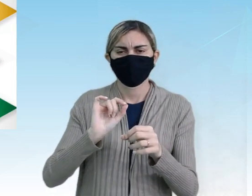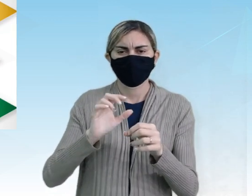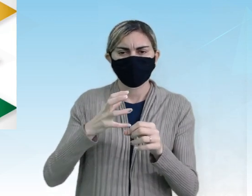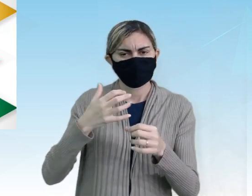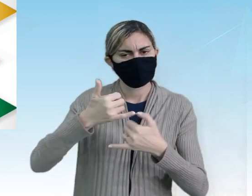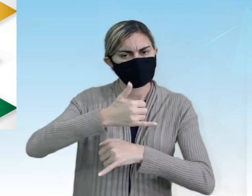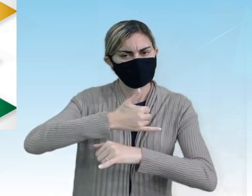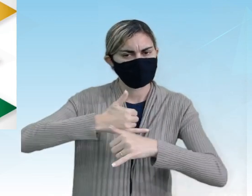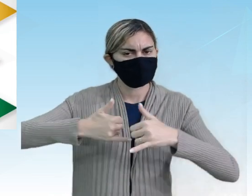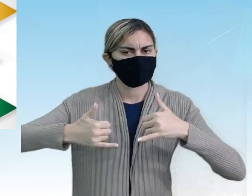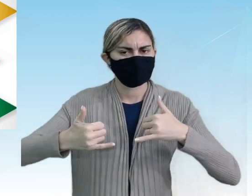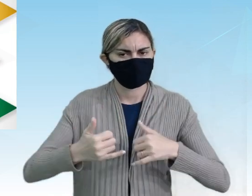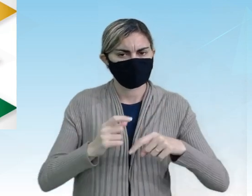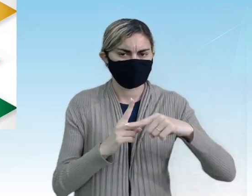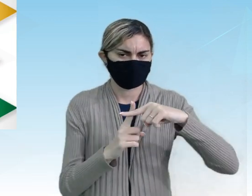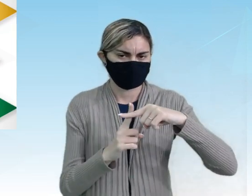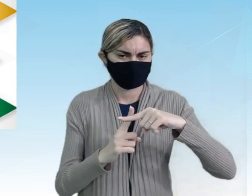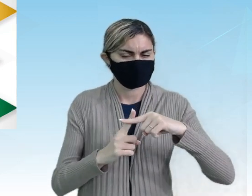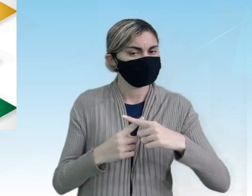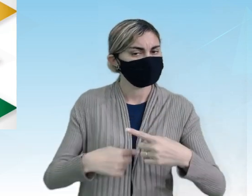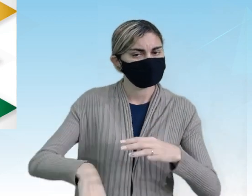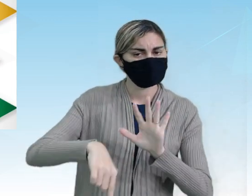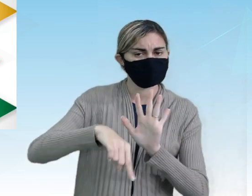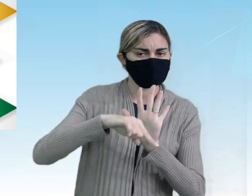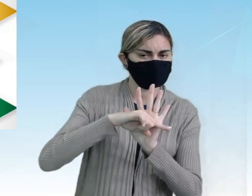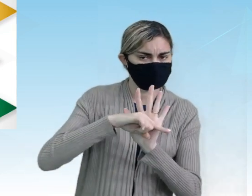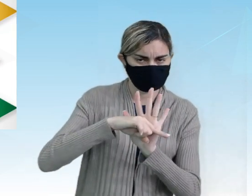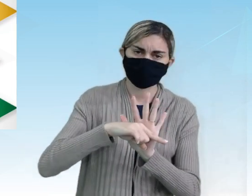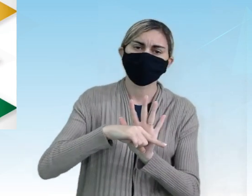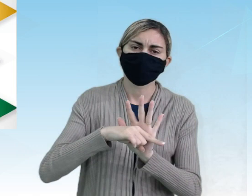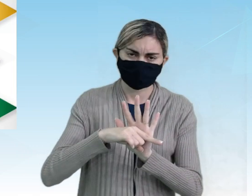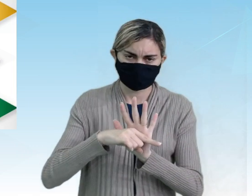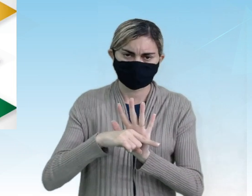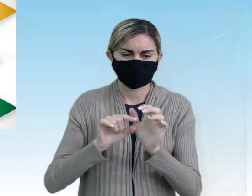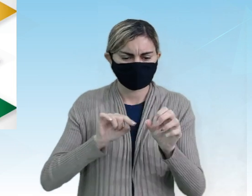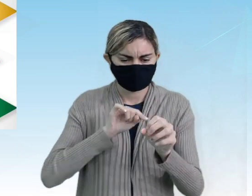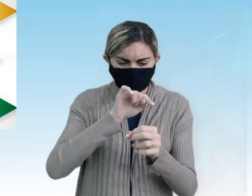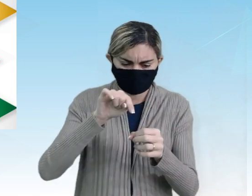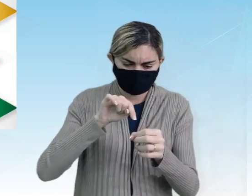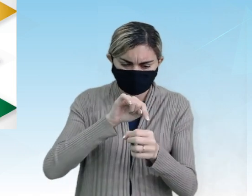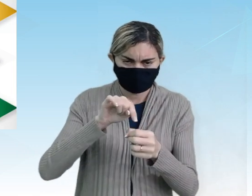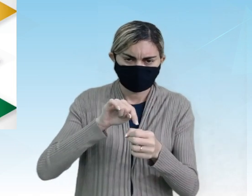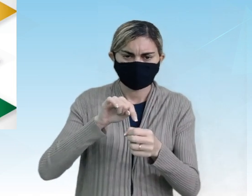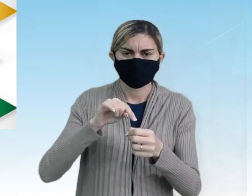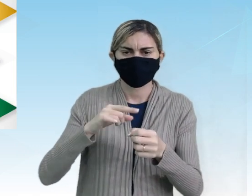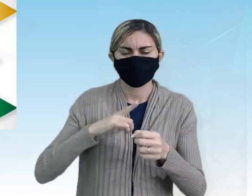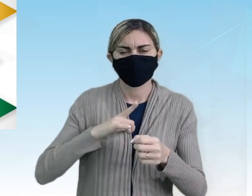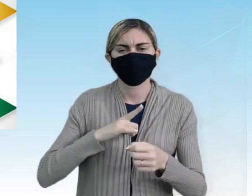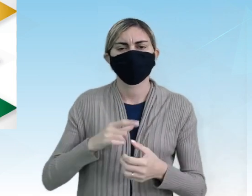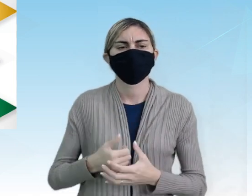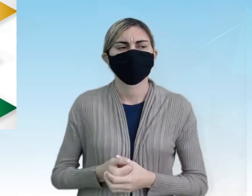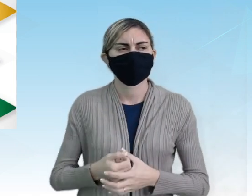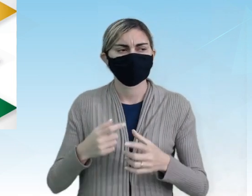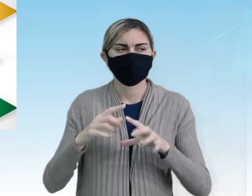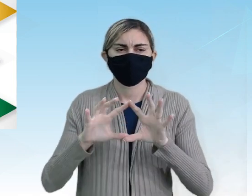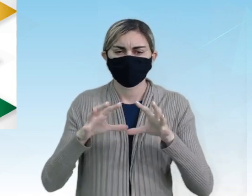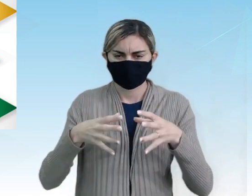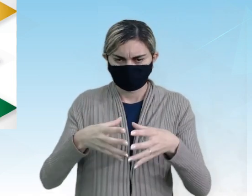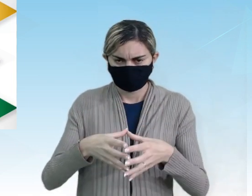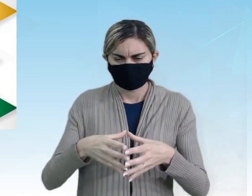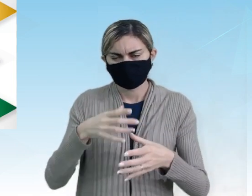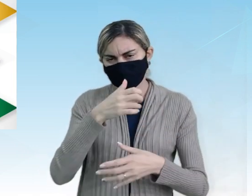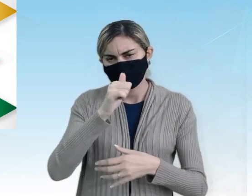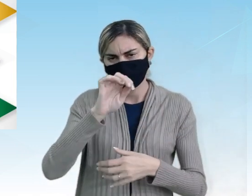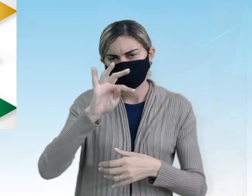cargas elétricas, tanto positivas e as negativas que estão na eletrosfera. O conjunto aí